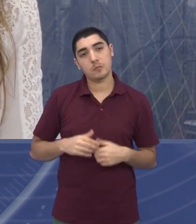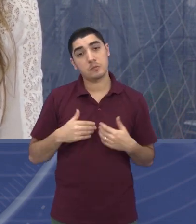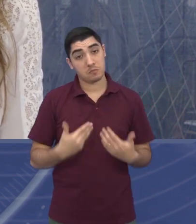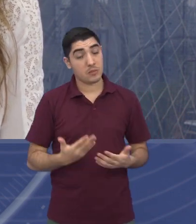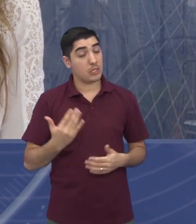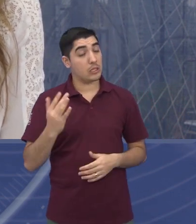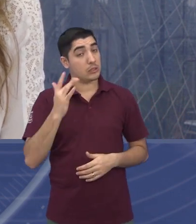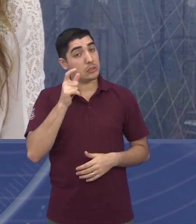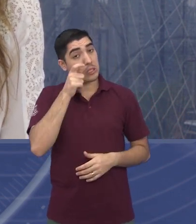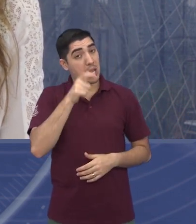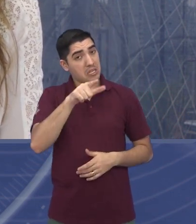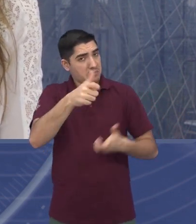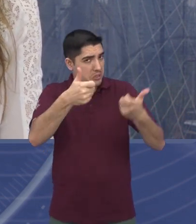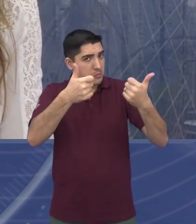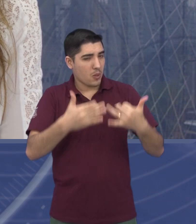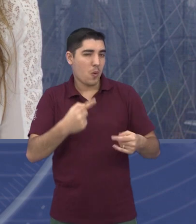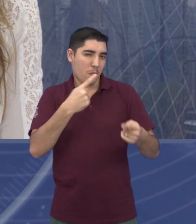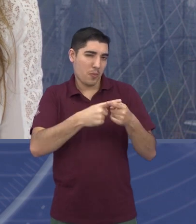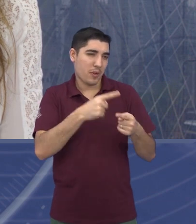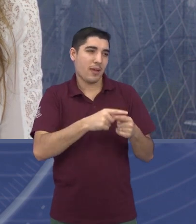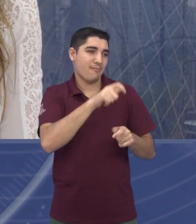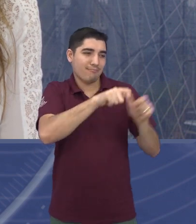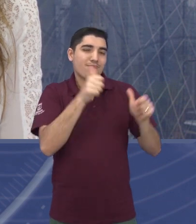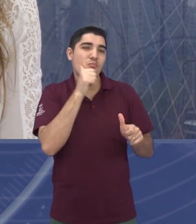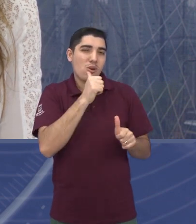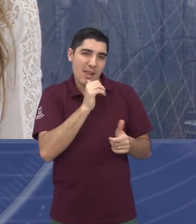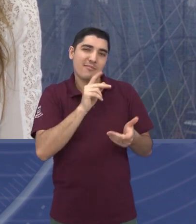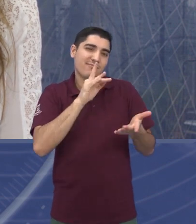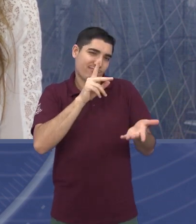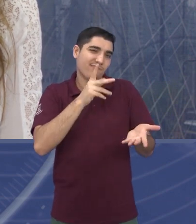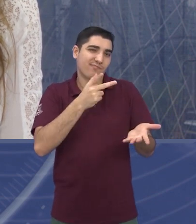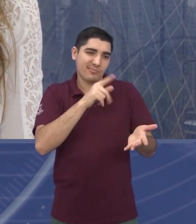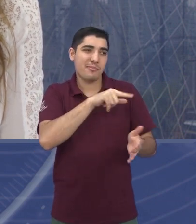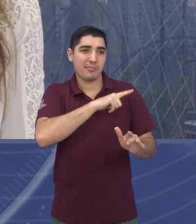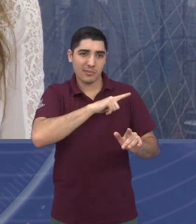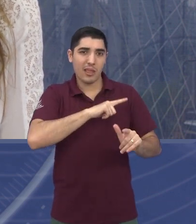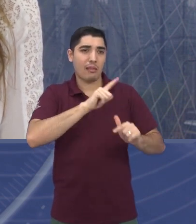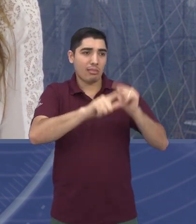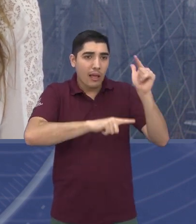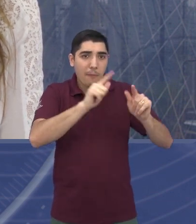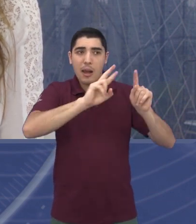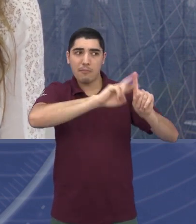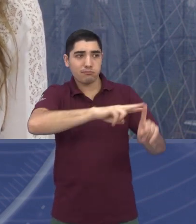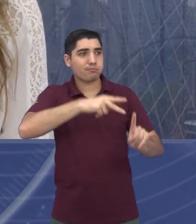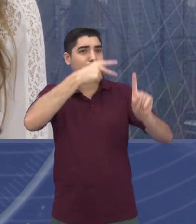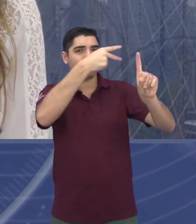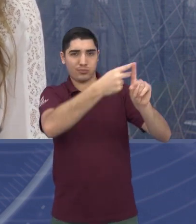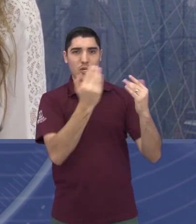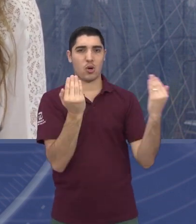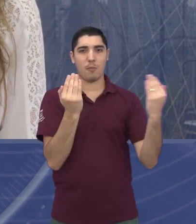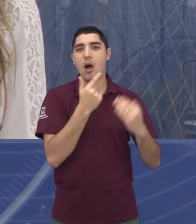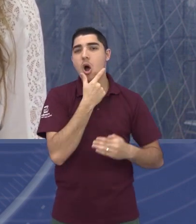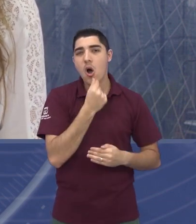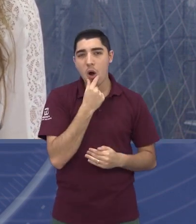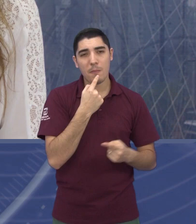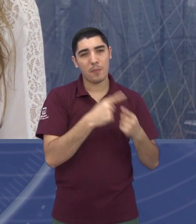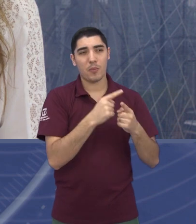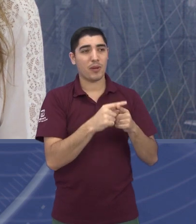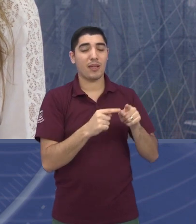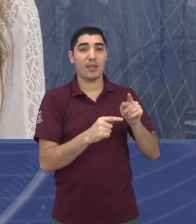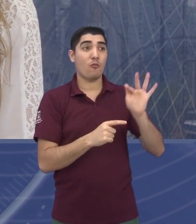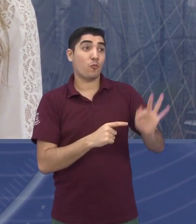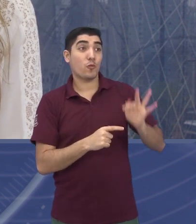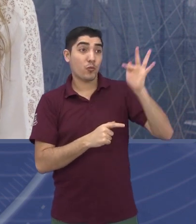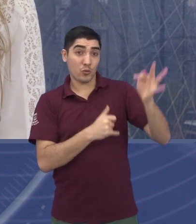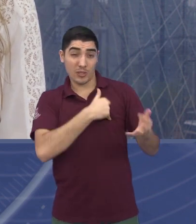essa questão das multitarefas femininas, do quão ela impacta, sobretudo na terceira idade, né? Até